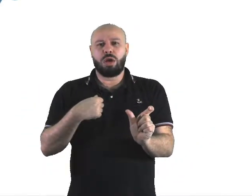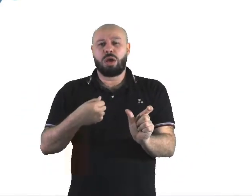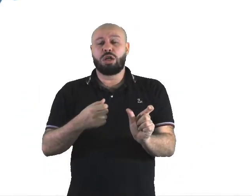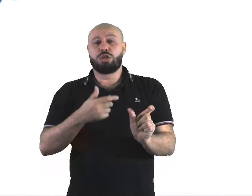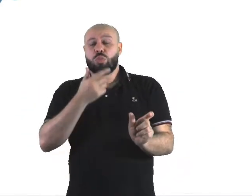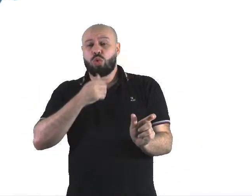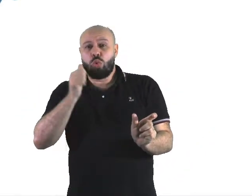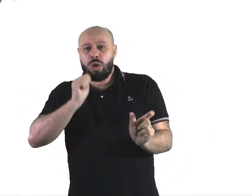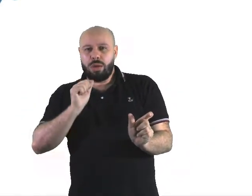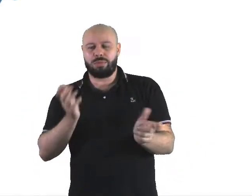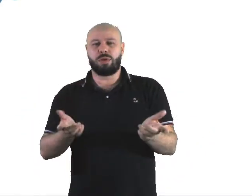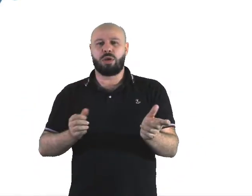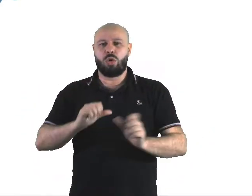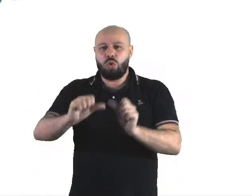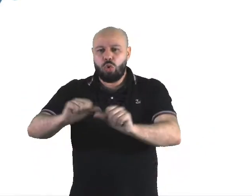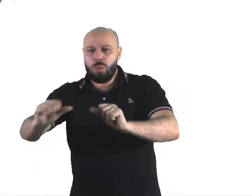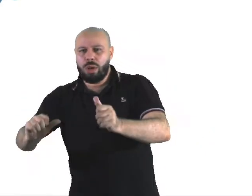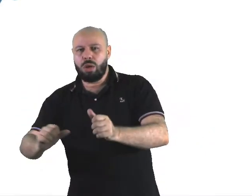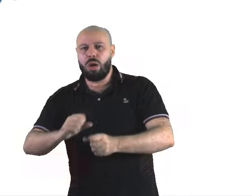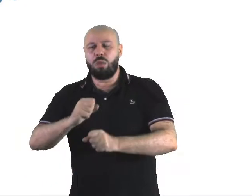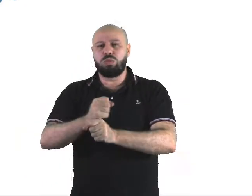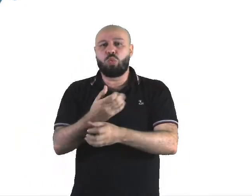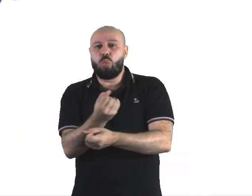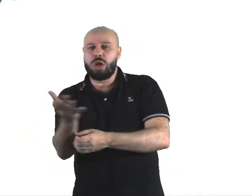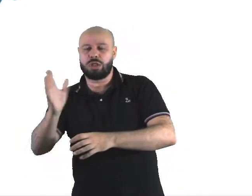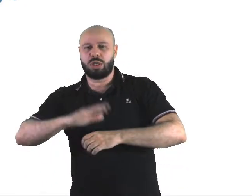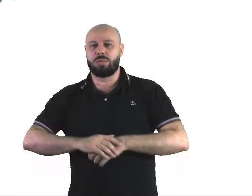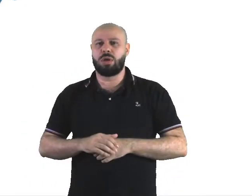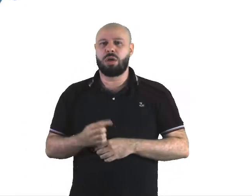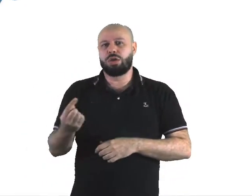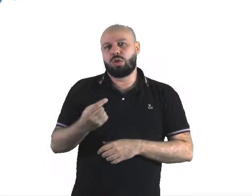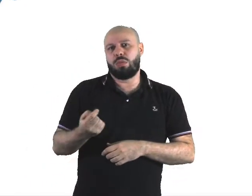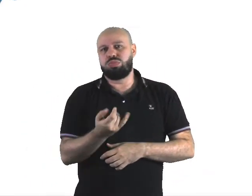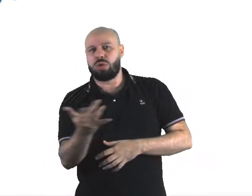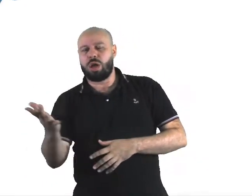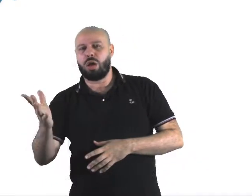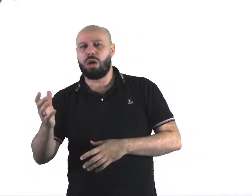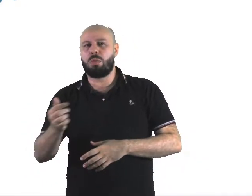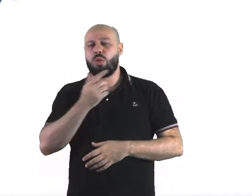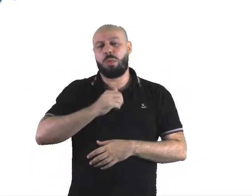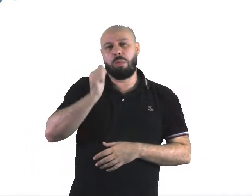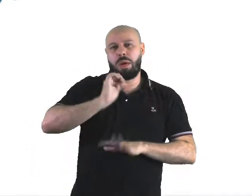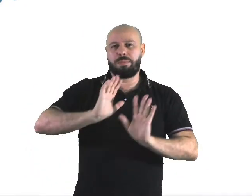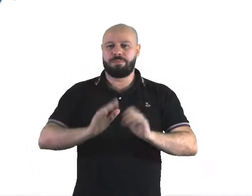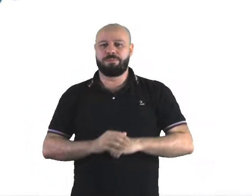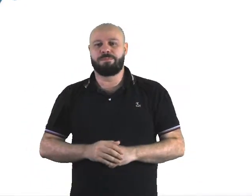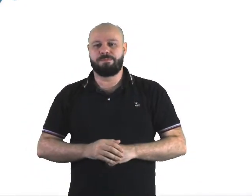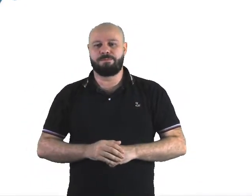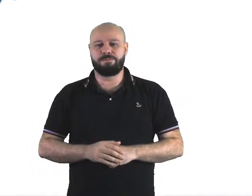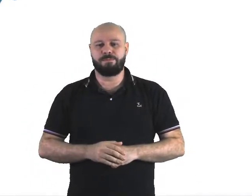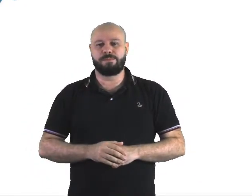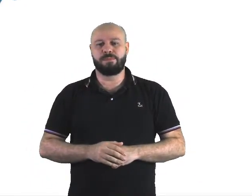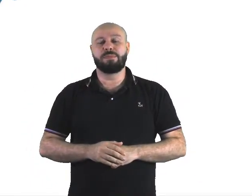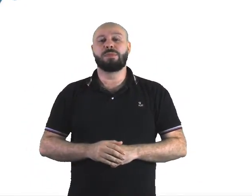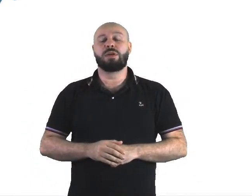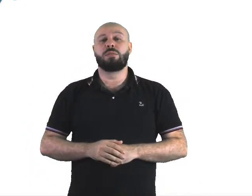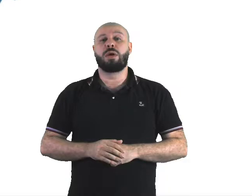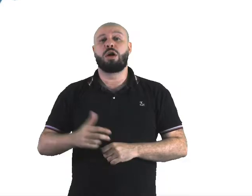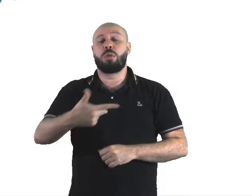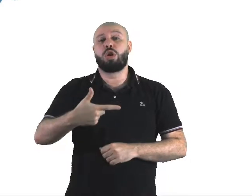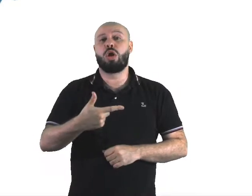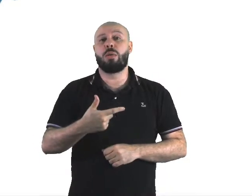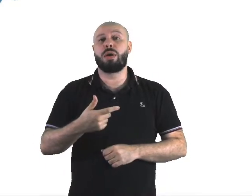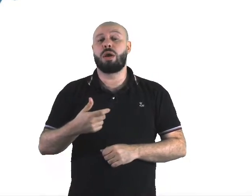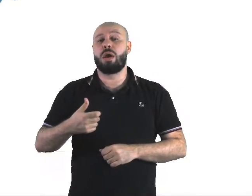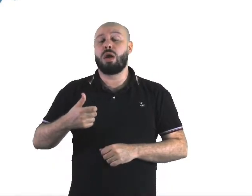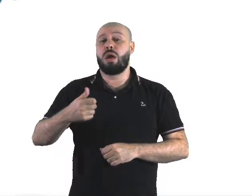e número ou não. Singular ou plural, masculino ou feminino. Os pronomes invariáveis